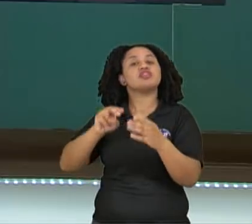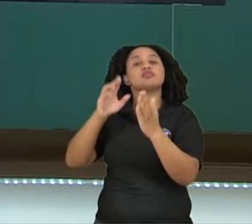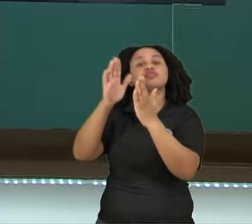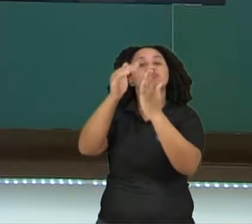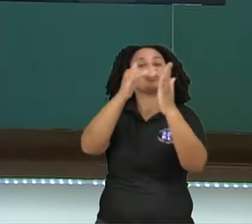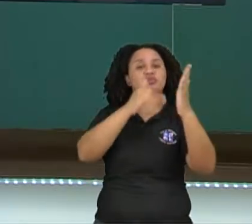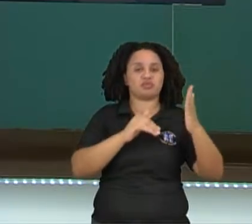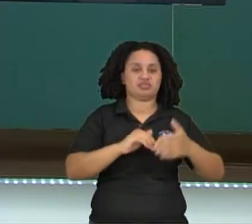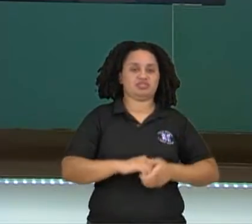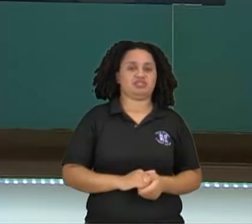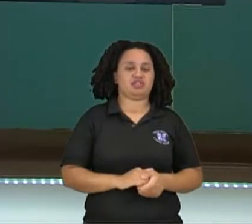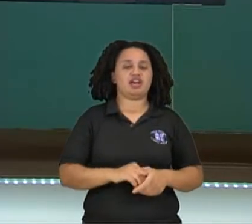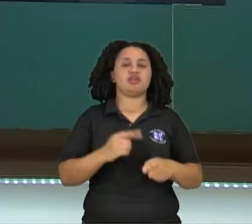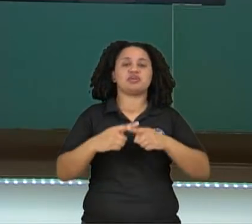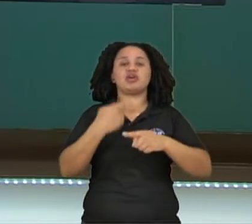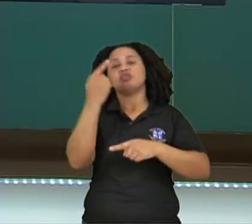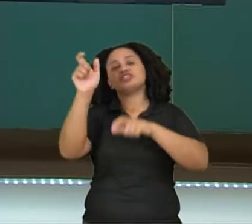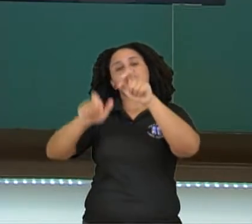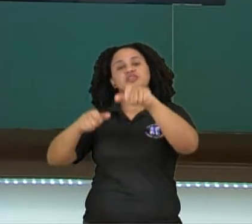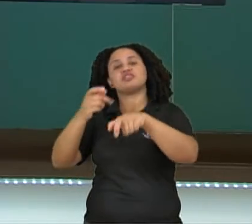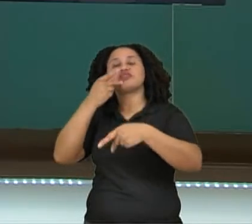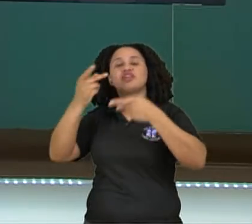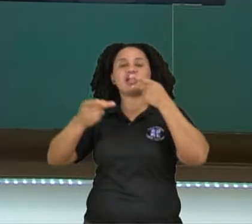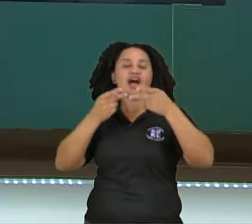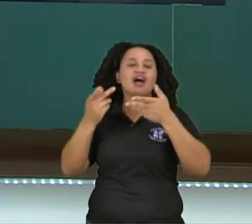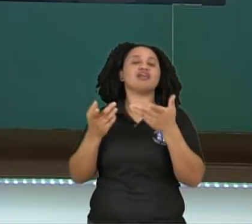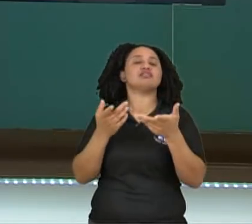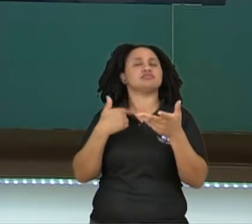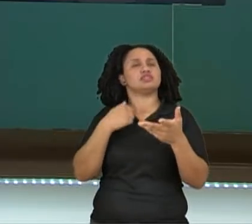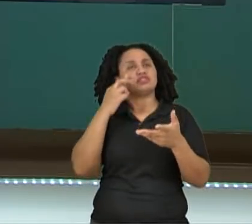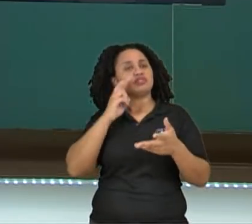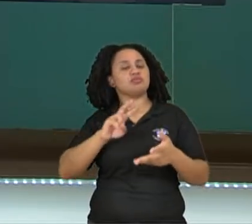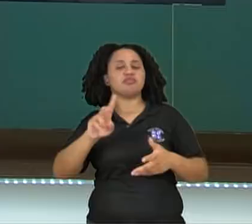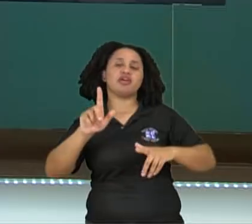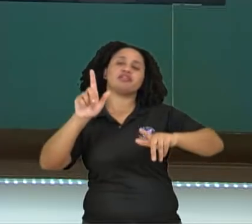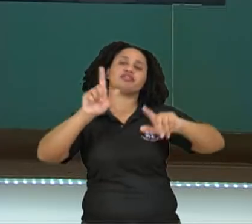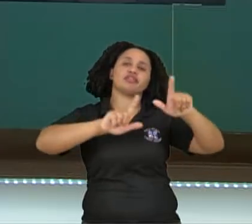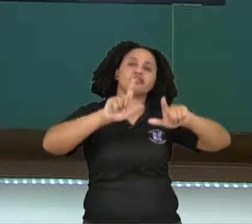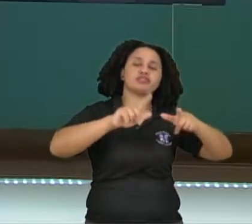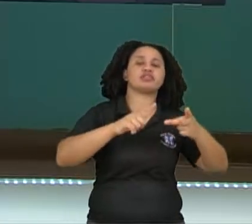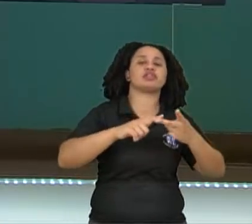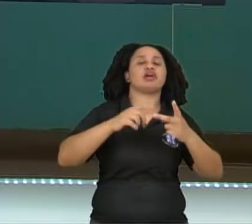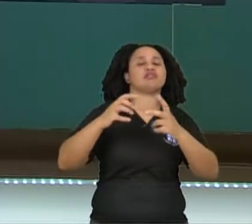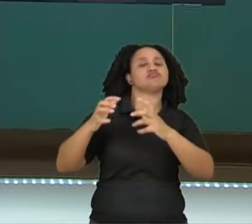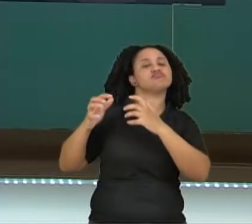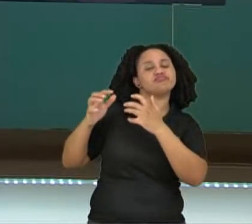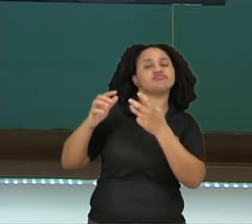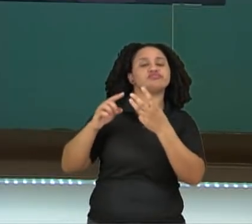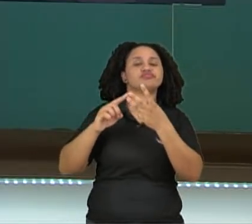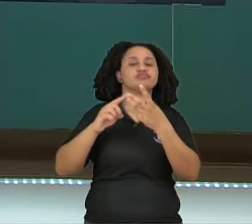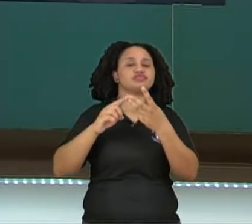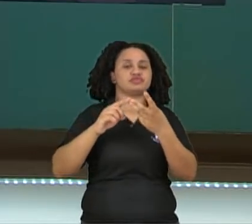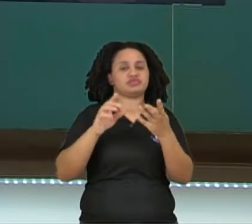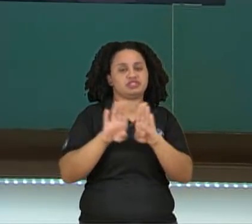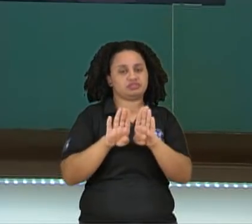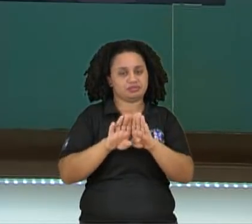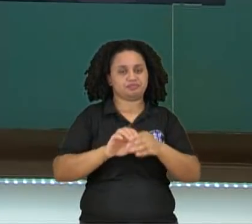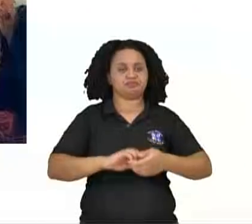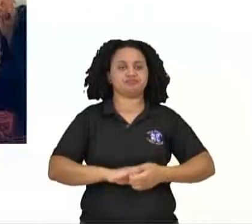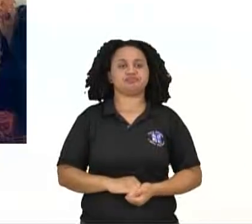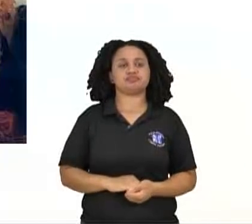que interessante como que é construído. Olha a dor do sofrimento do carrasco do lado. Ele está indignado com a morte do Tiradentes. Como